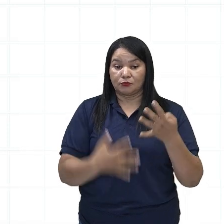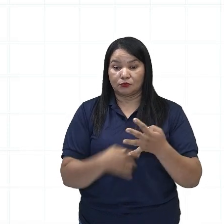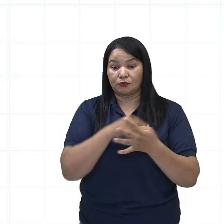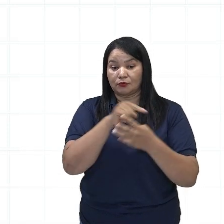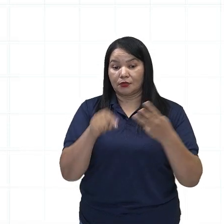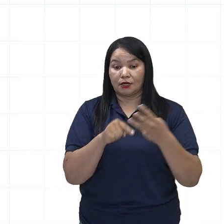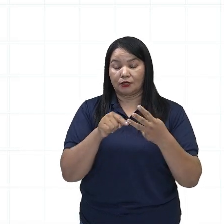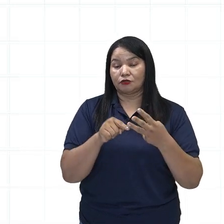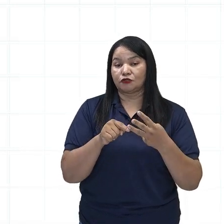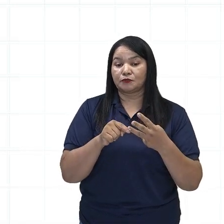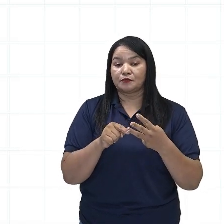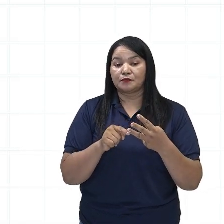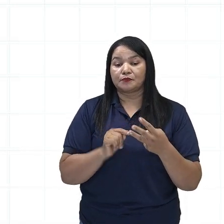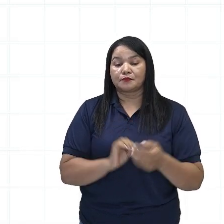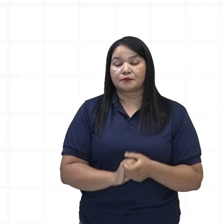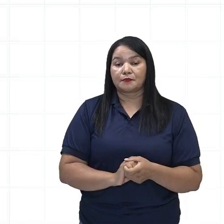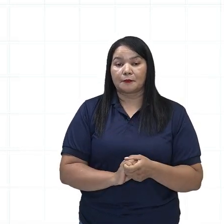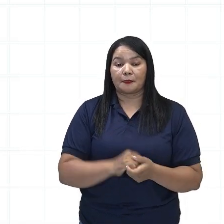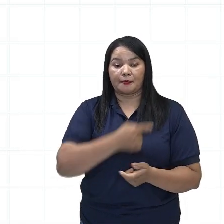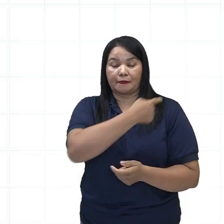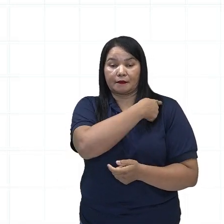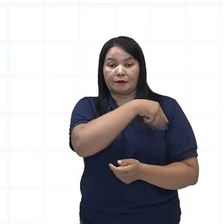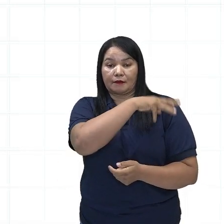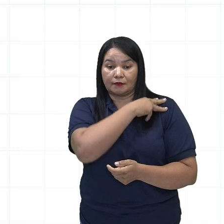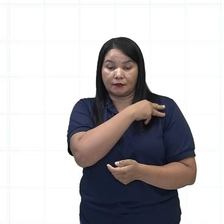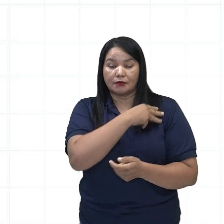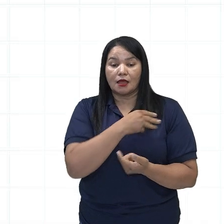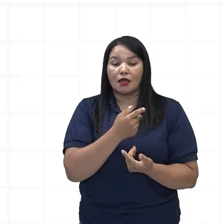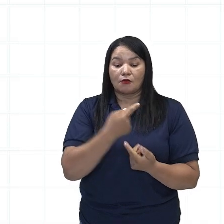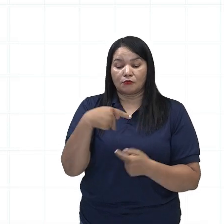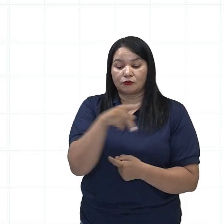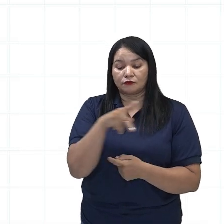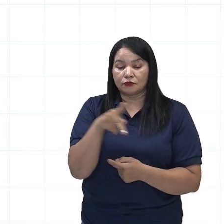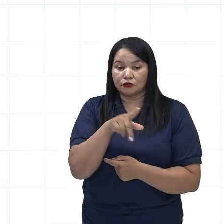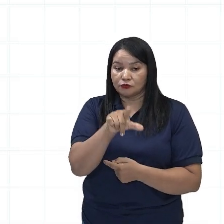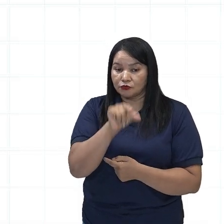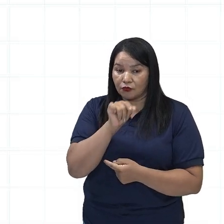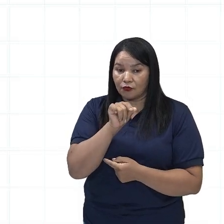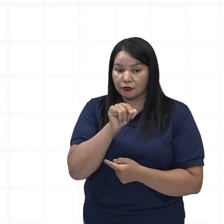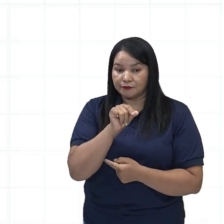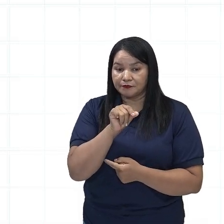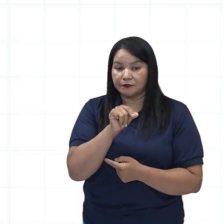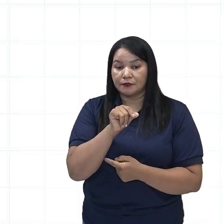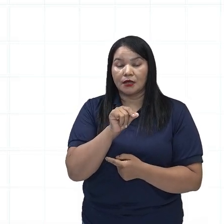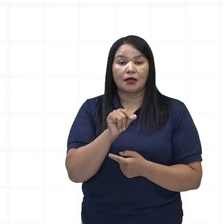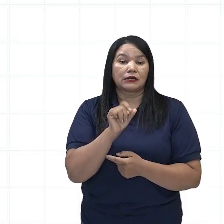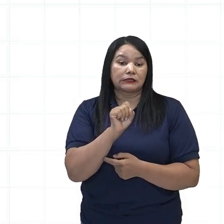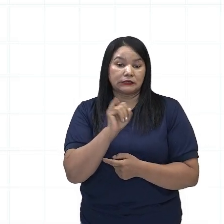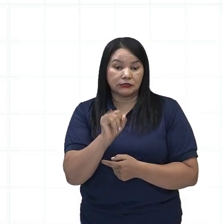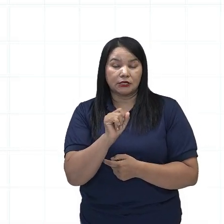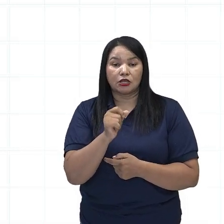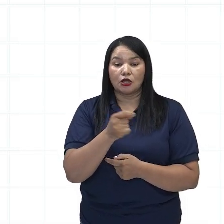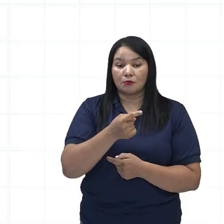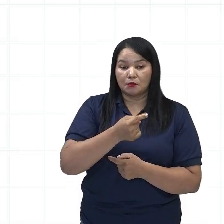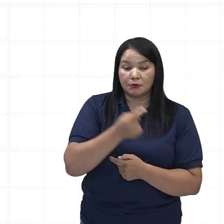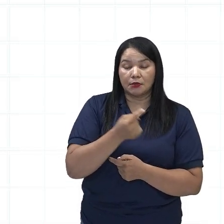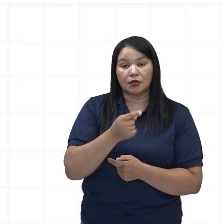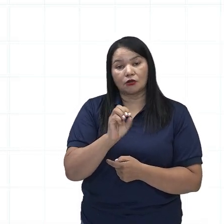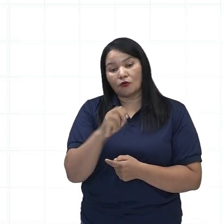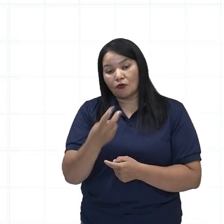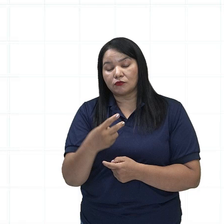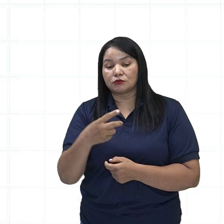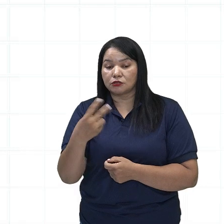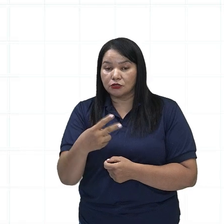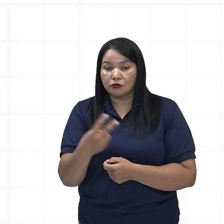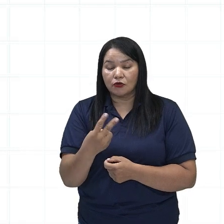médio. Aí o professor vai poder escolher depois a fase, se é primeiro ou segundo. Se tivesse um